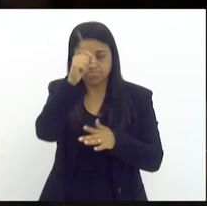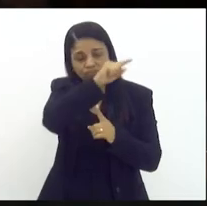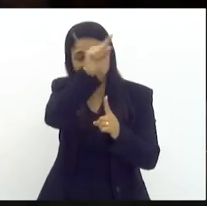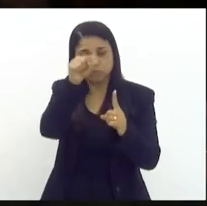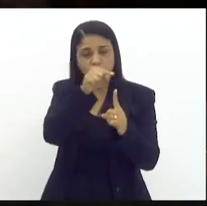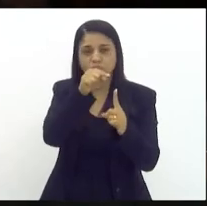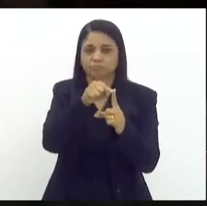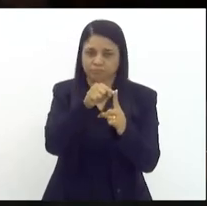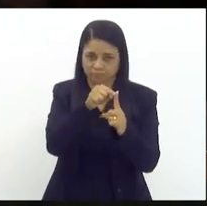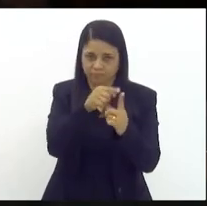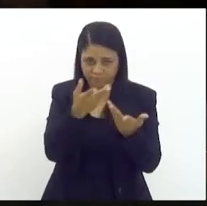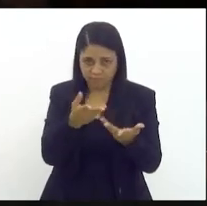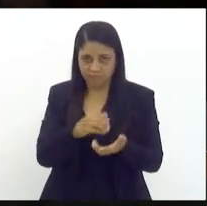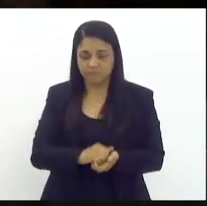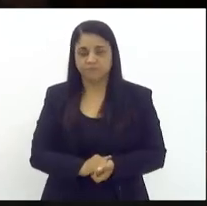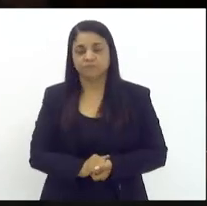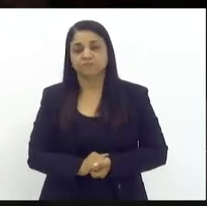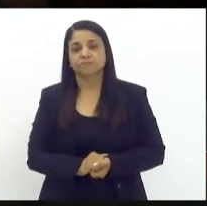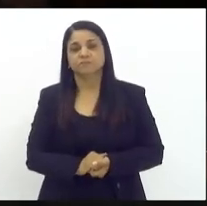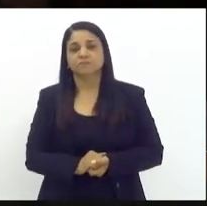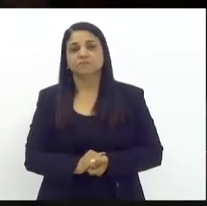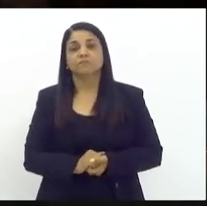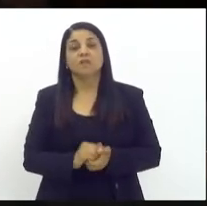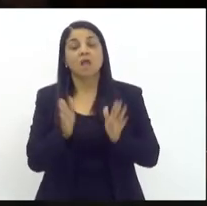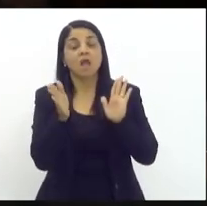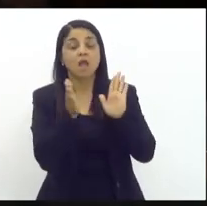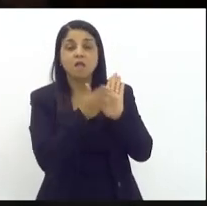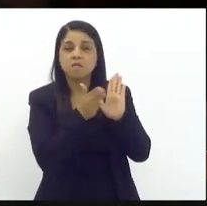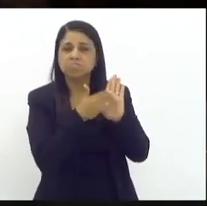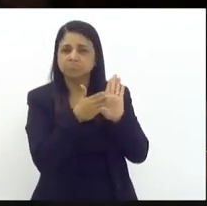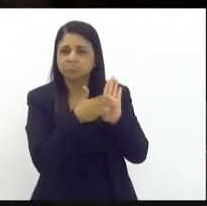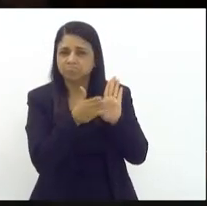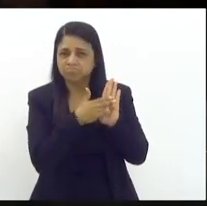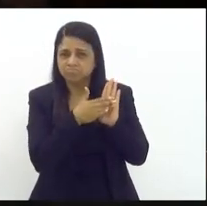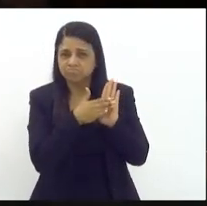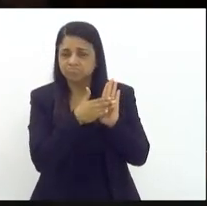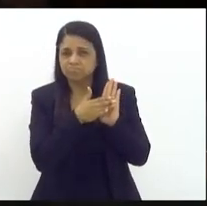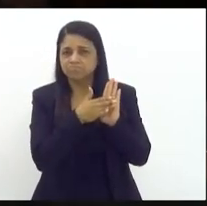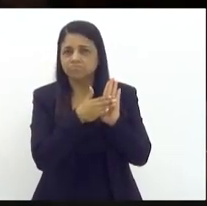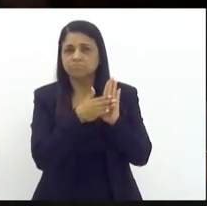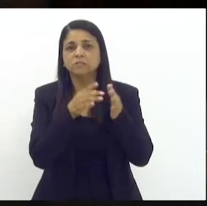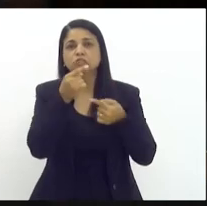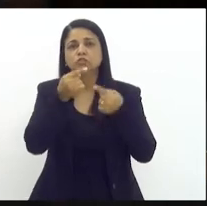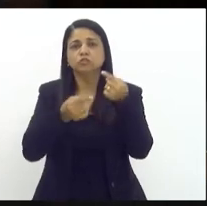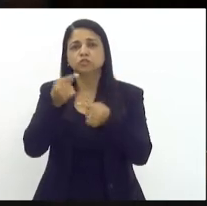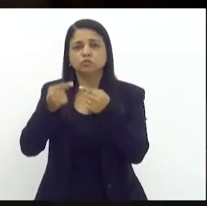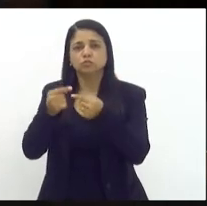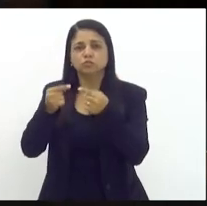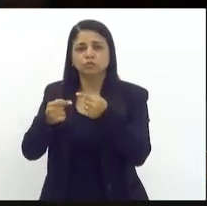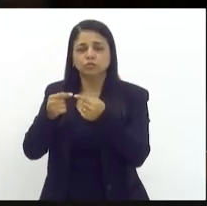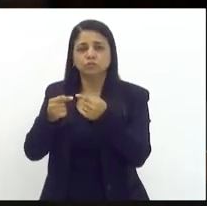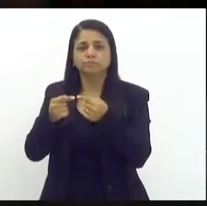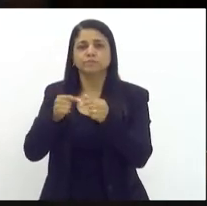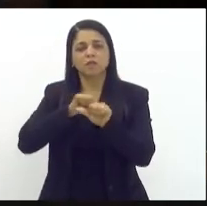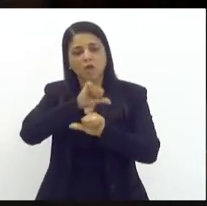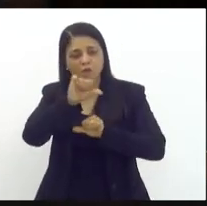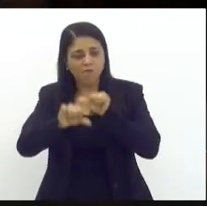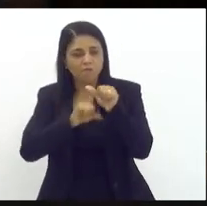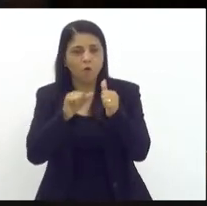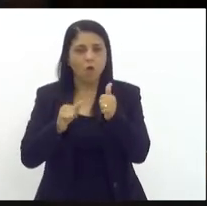objetivo da mesma mas a proposta era discutir a reforma tributária